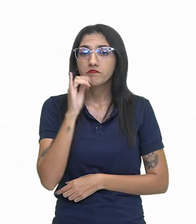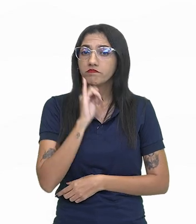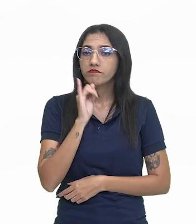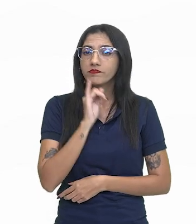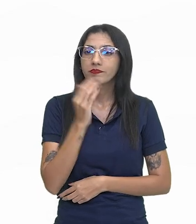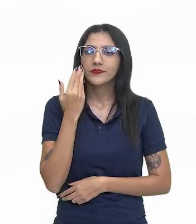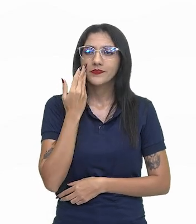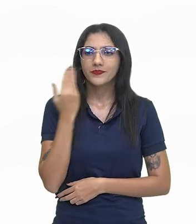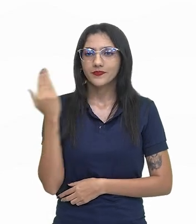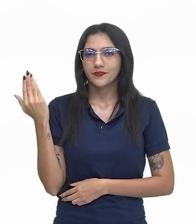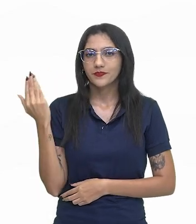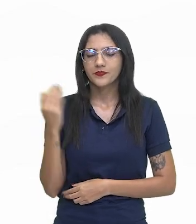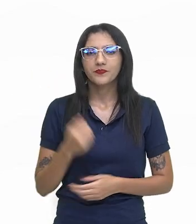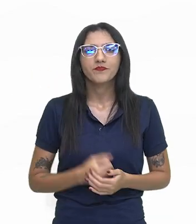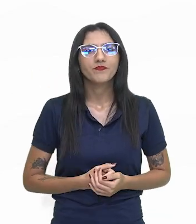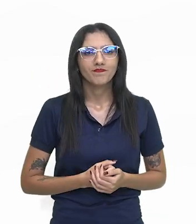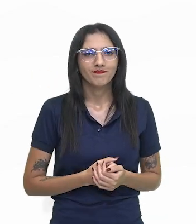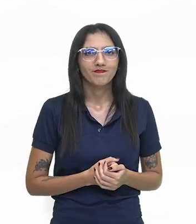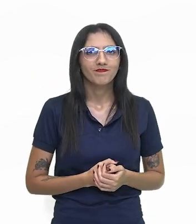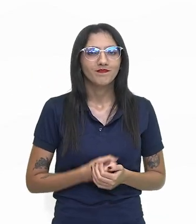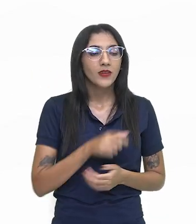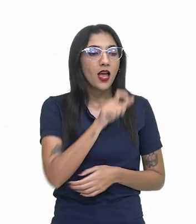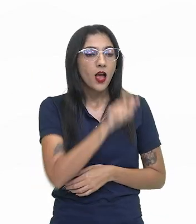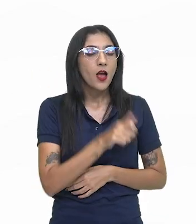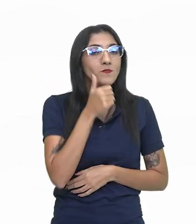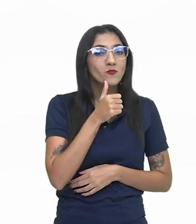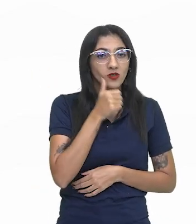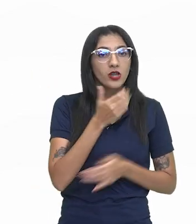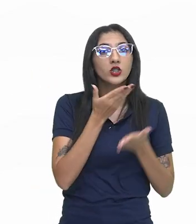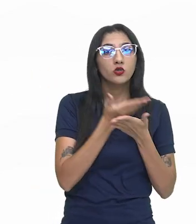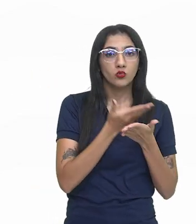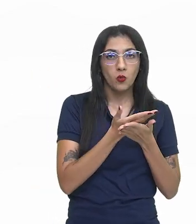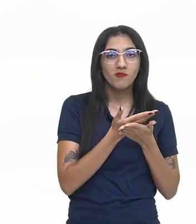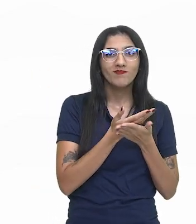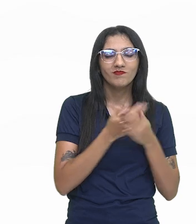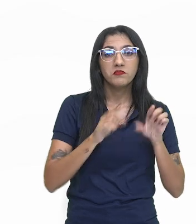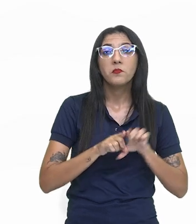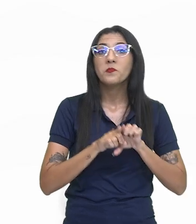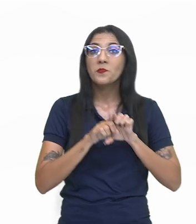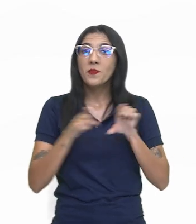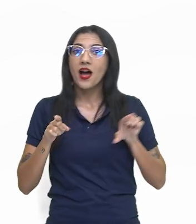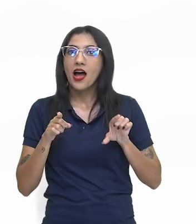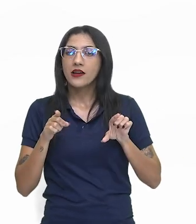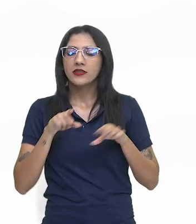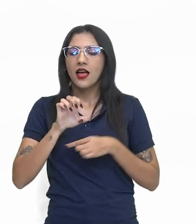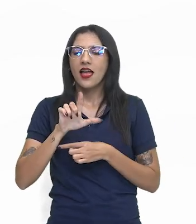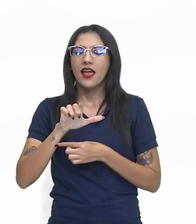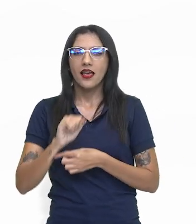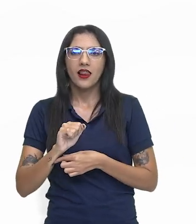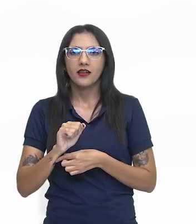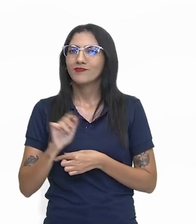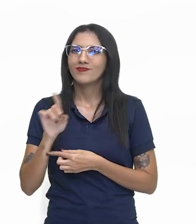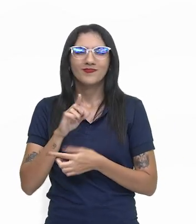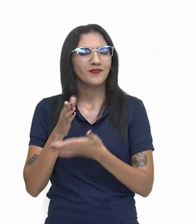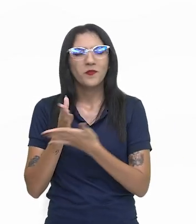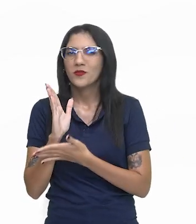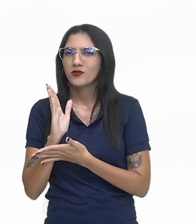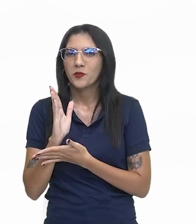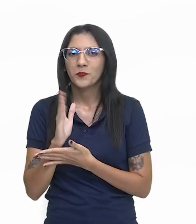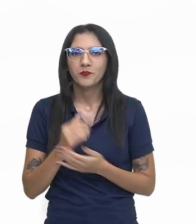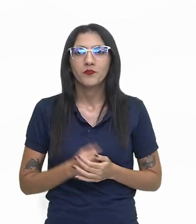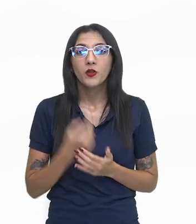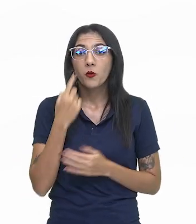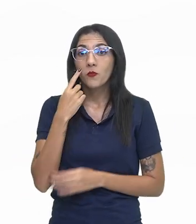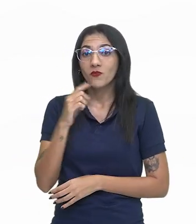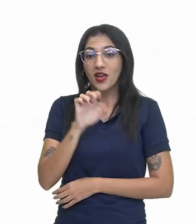Acompanhe. Então, Milena estudou, mas ela não passou. A frase que eu, digamos assim, mais abordei aqui. Perceba que o ela